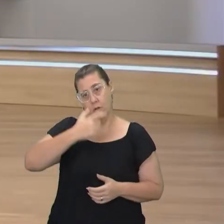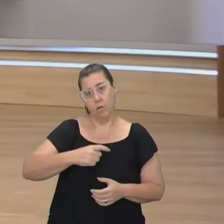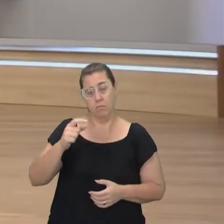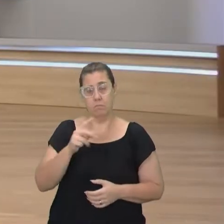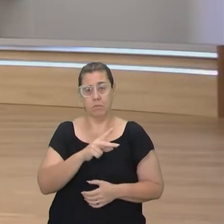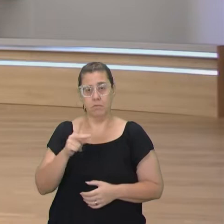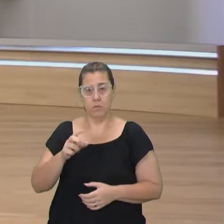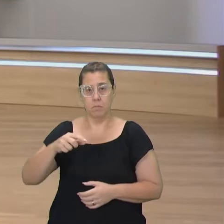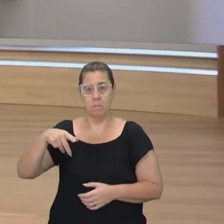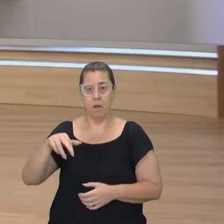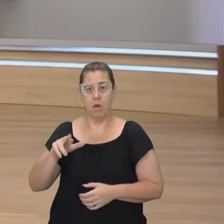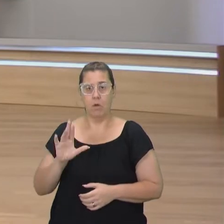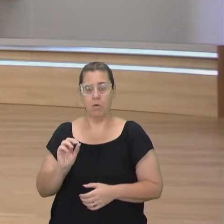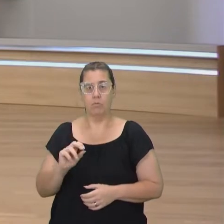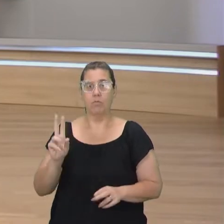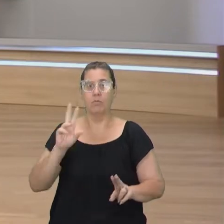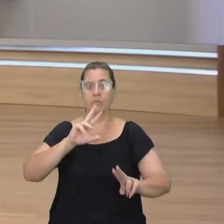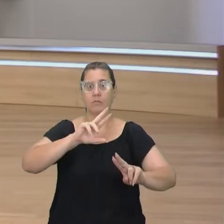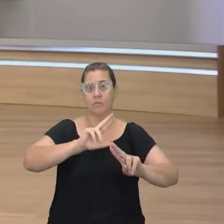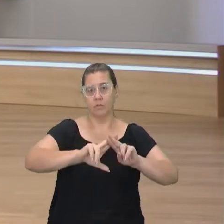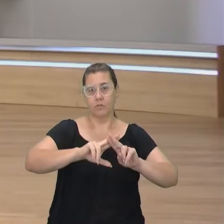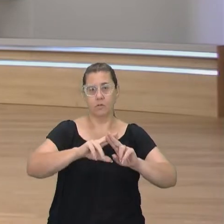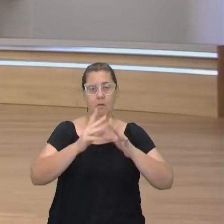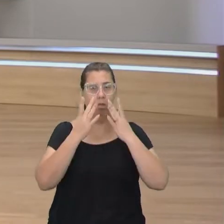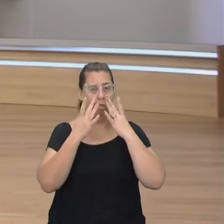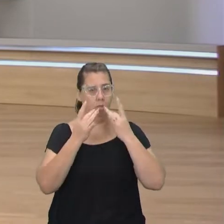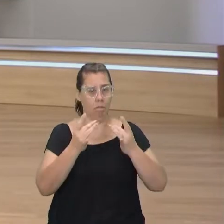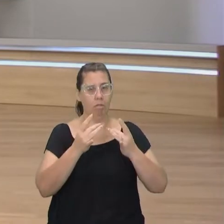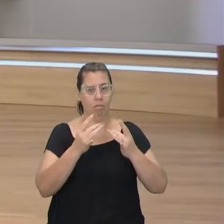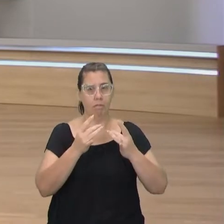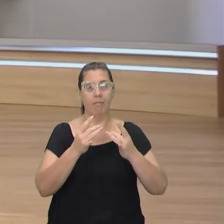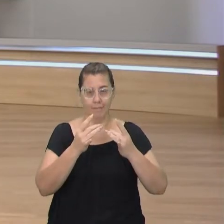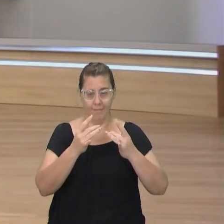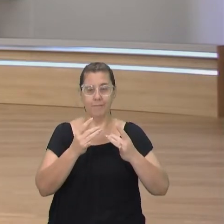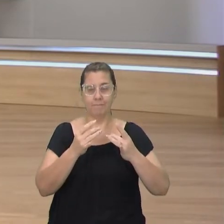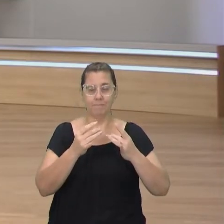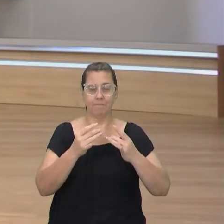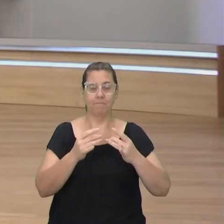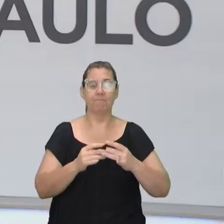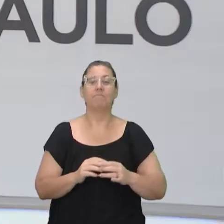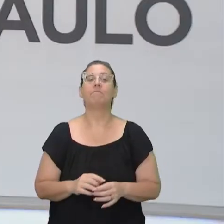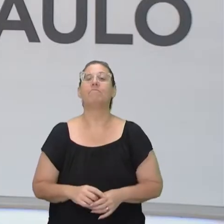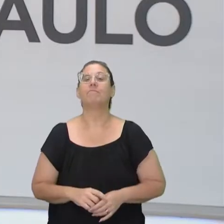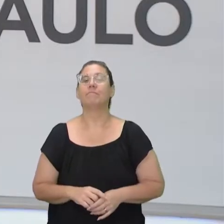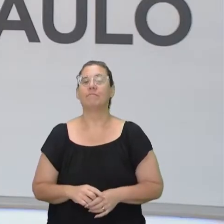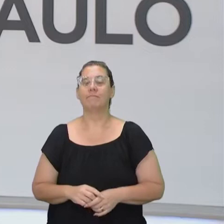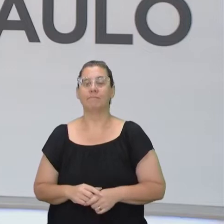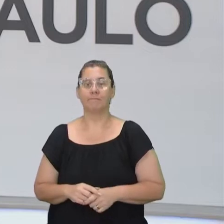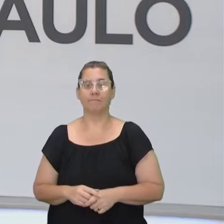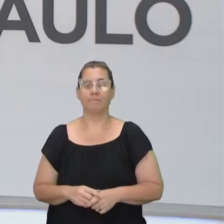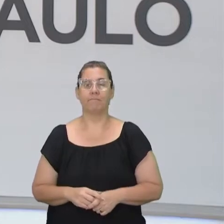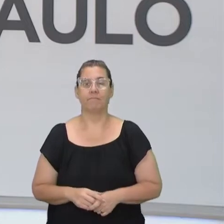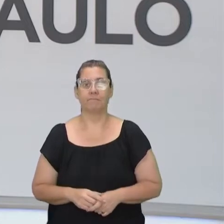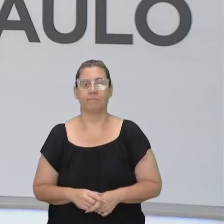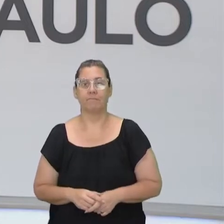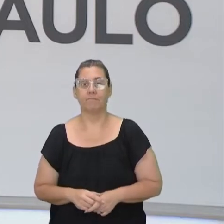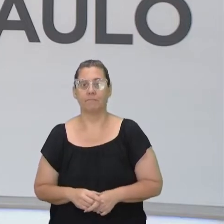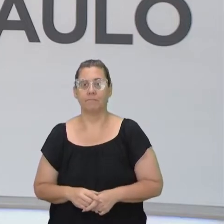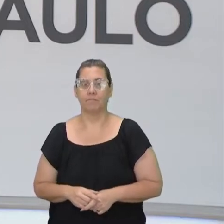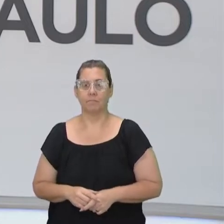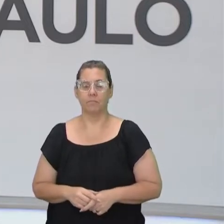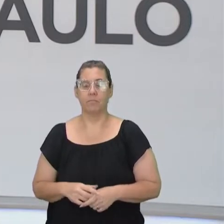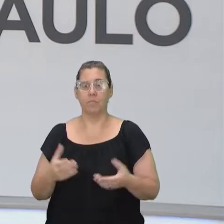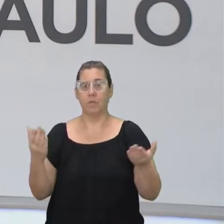Marcel, hashtag Se Liga na Mídia. Se Liga na Mídia é o nome do nosso componente, tá certo? E somos